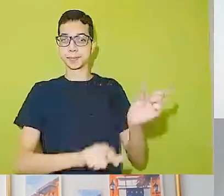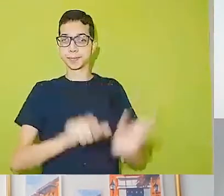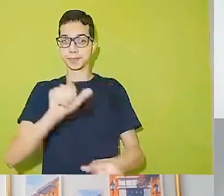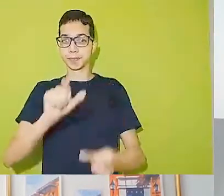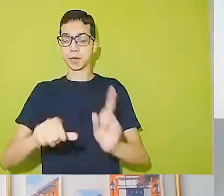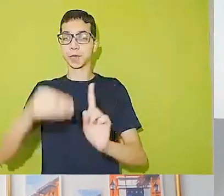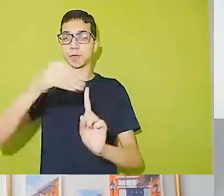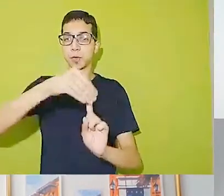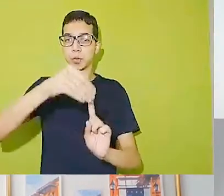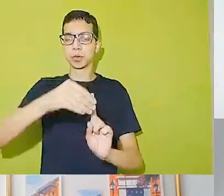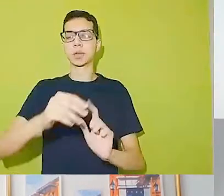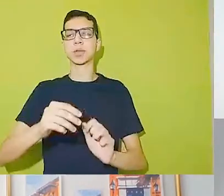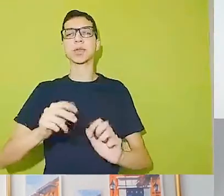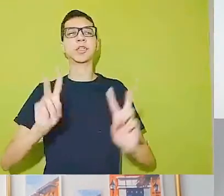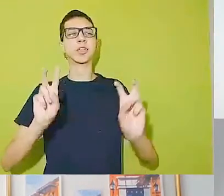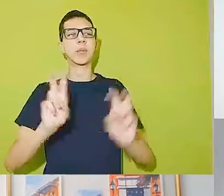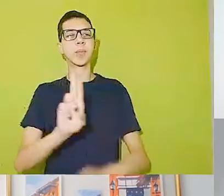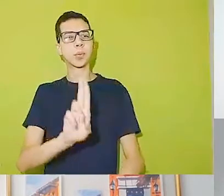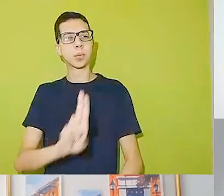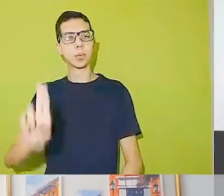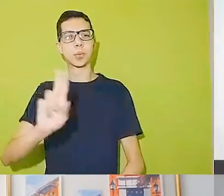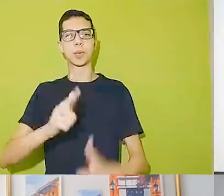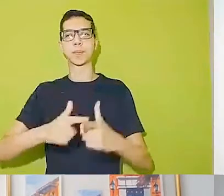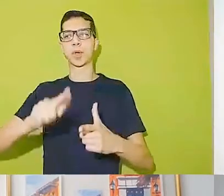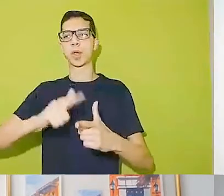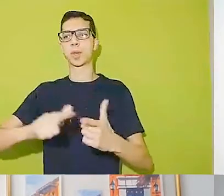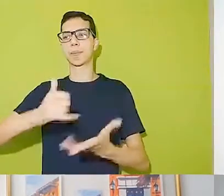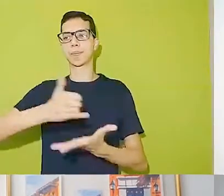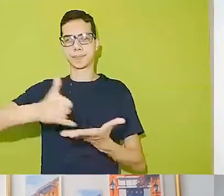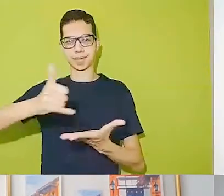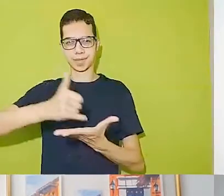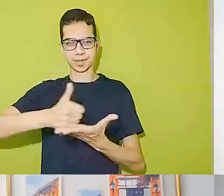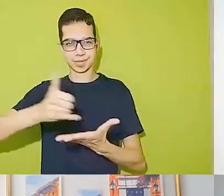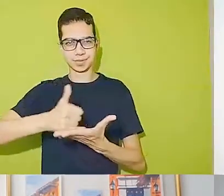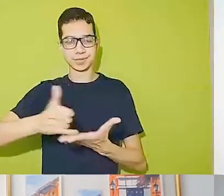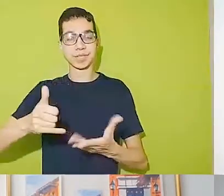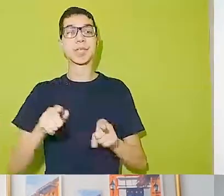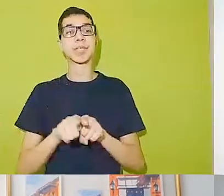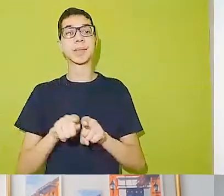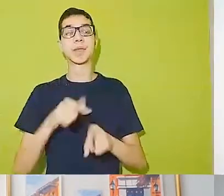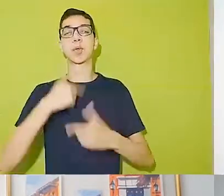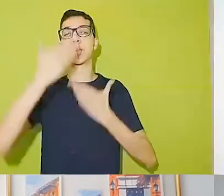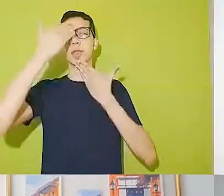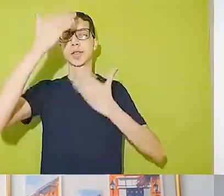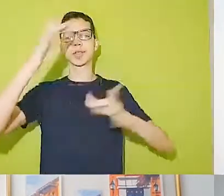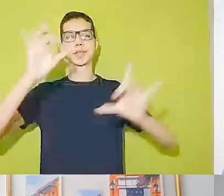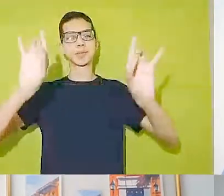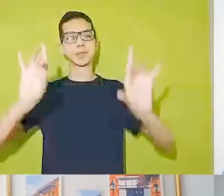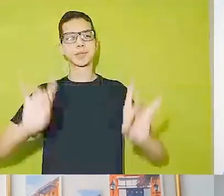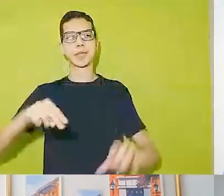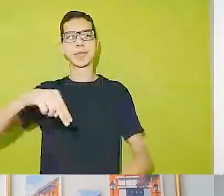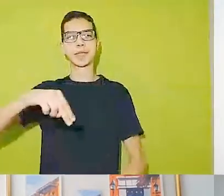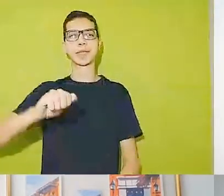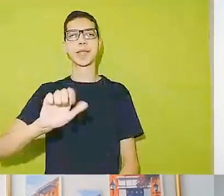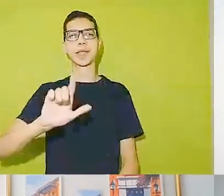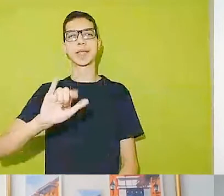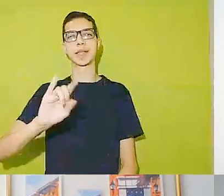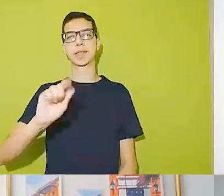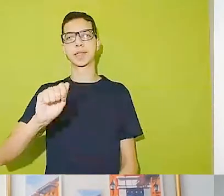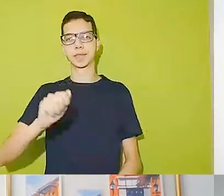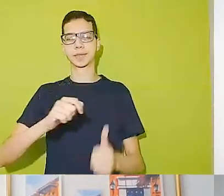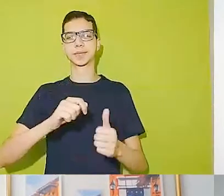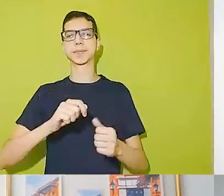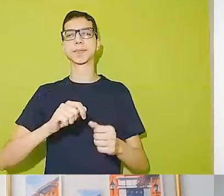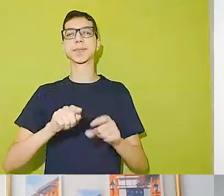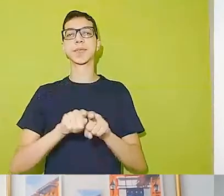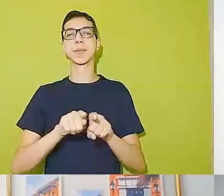drogas. E um agradecimento muito especial também a Nálida e a Paula, e ao Cando no DEM,